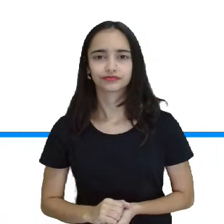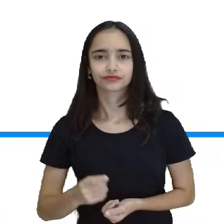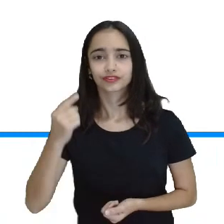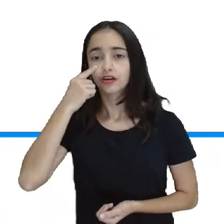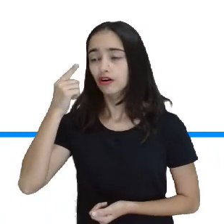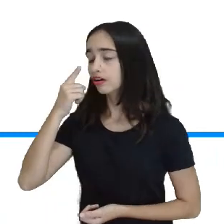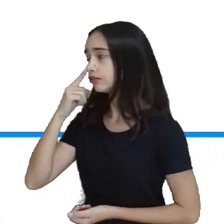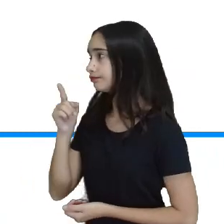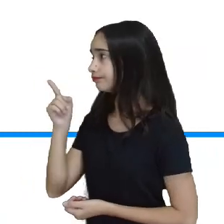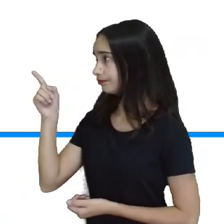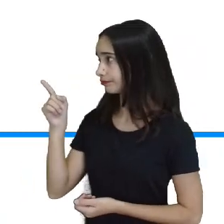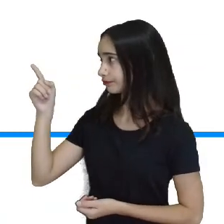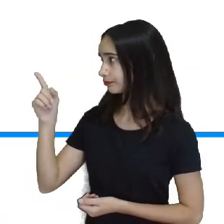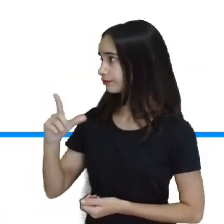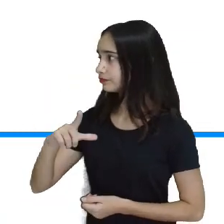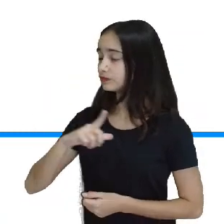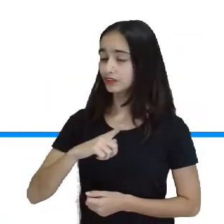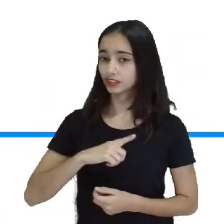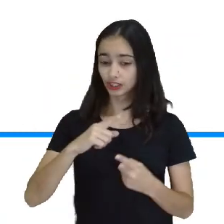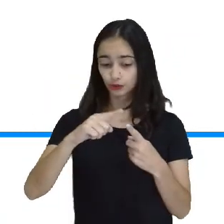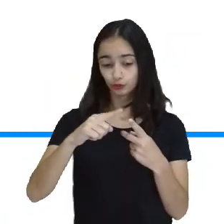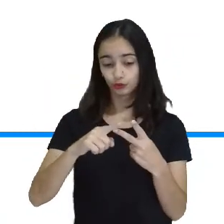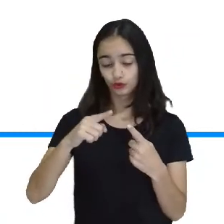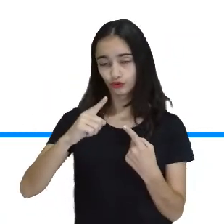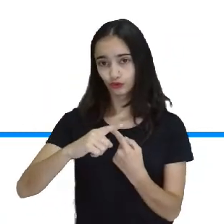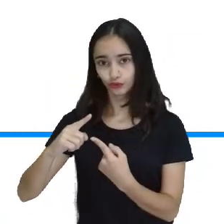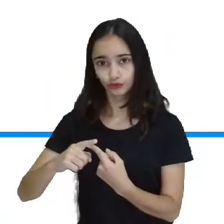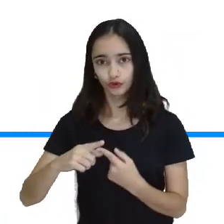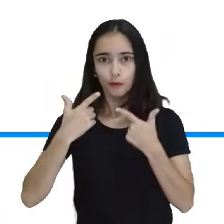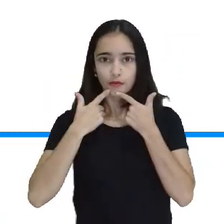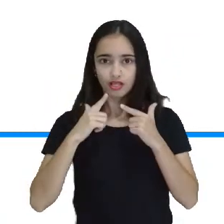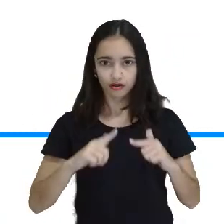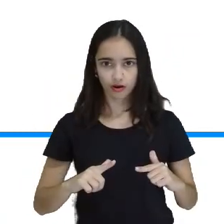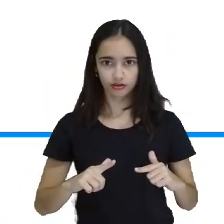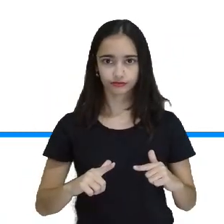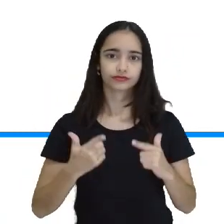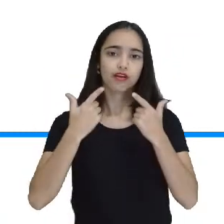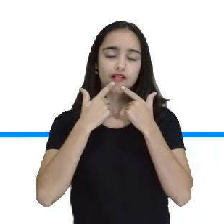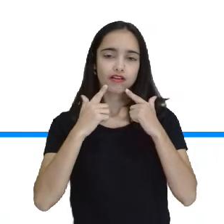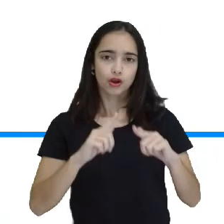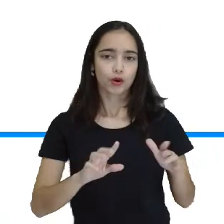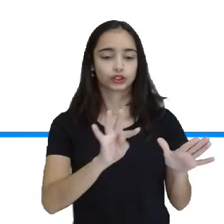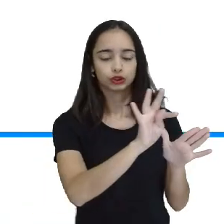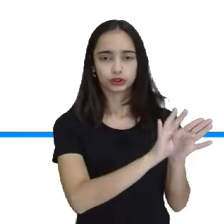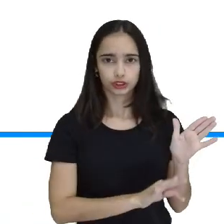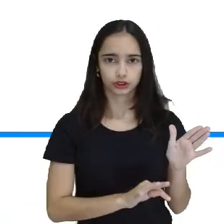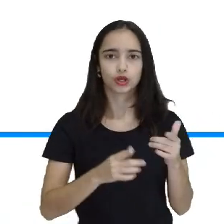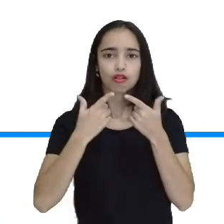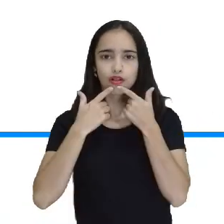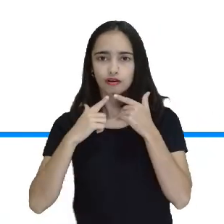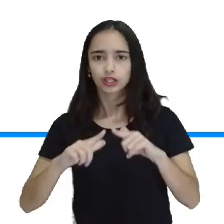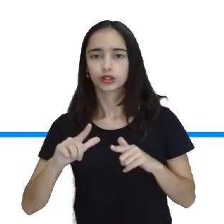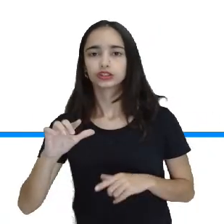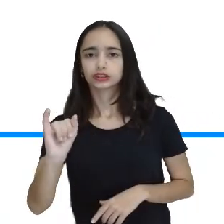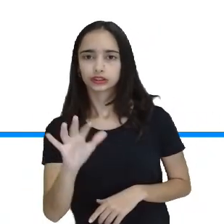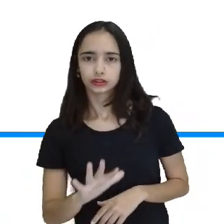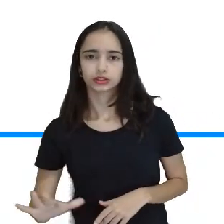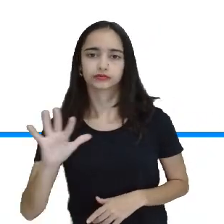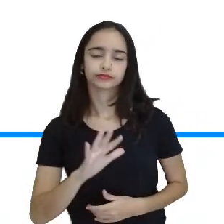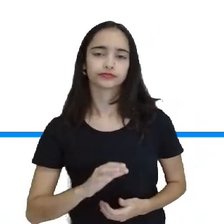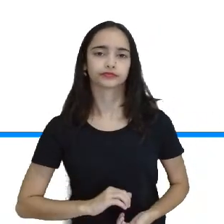cartaz. E o que é o cartaz? Vamos pensar mais sobre o cartaz. Como é que ele é usado? O cartaz é muito usado